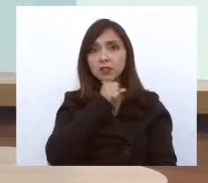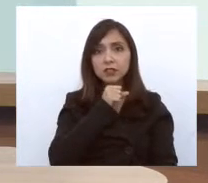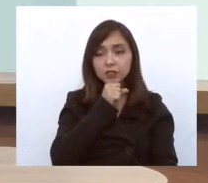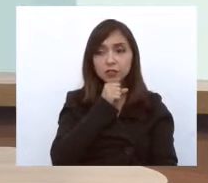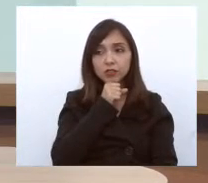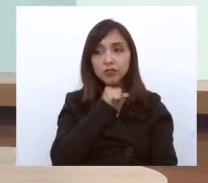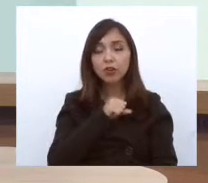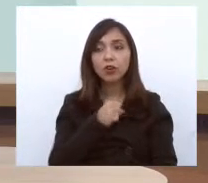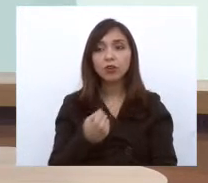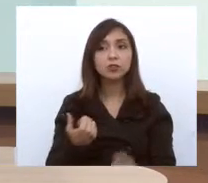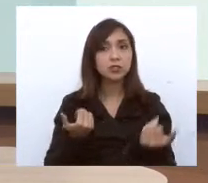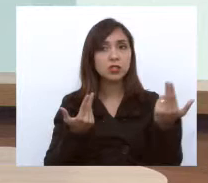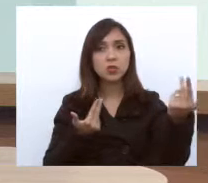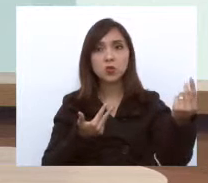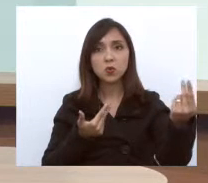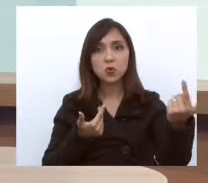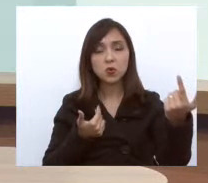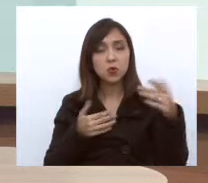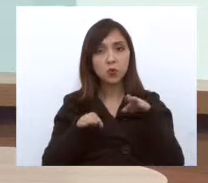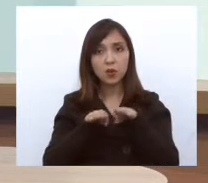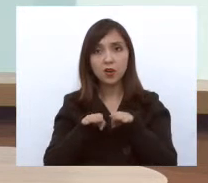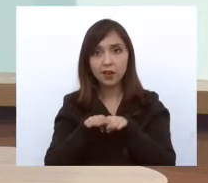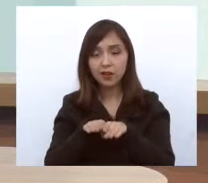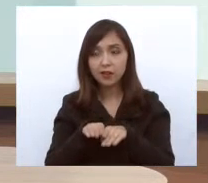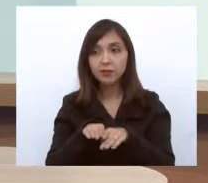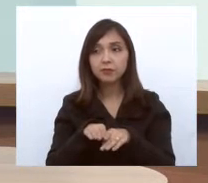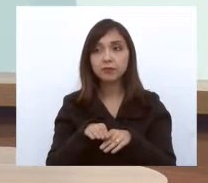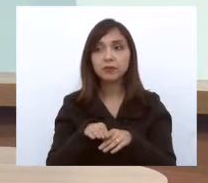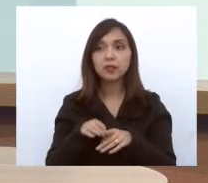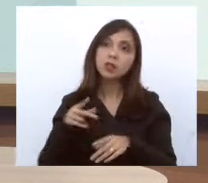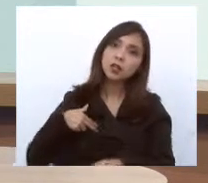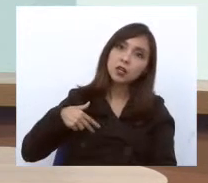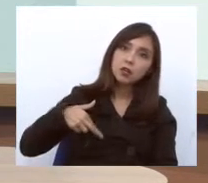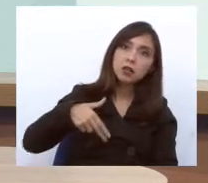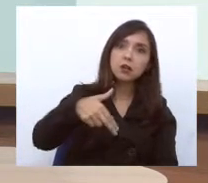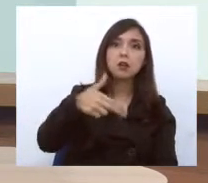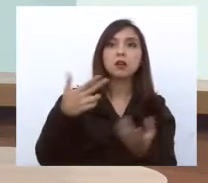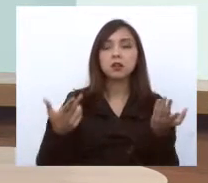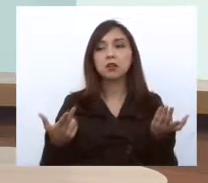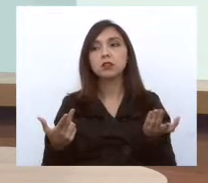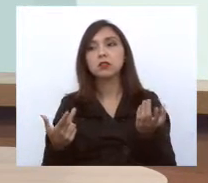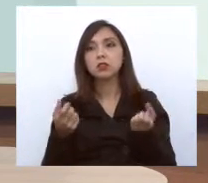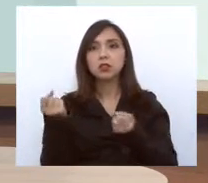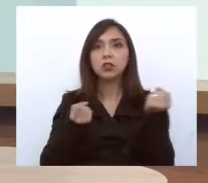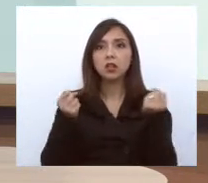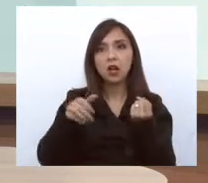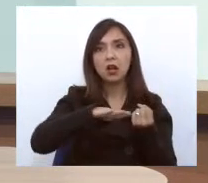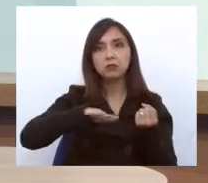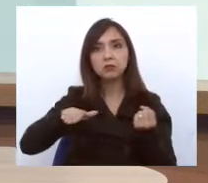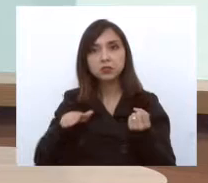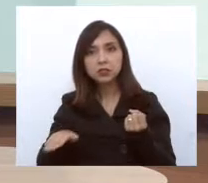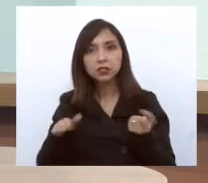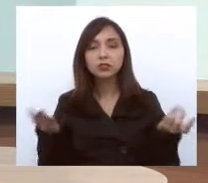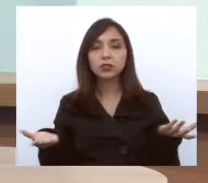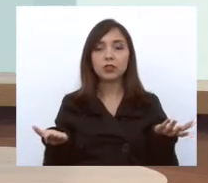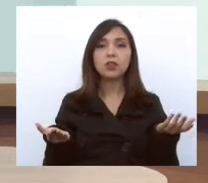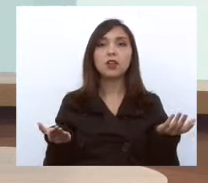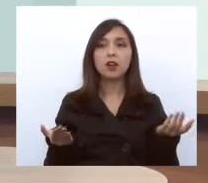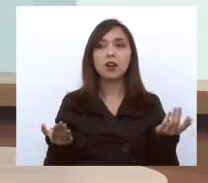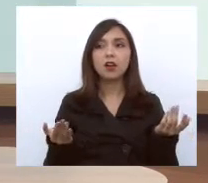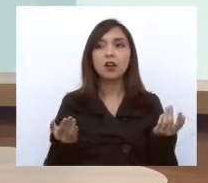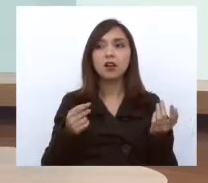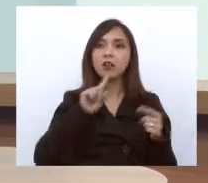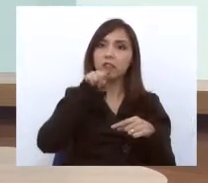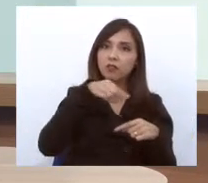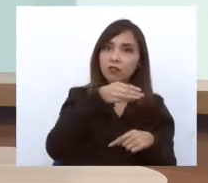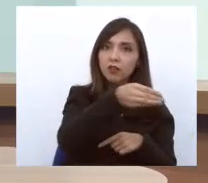tem as mesmas condições de se locomover, de estacionar o carro, de ir até a